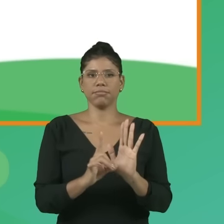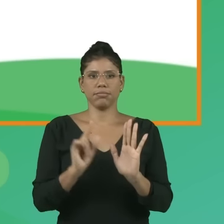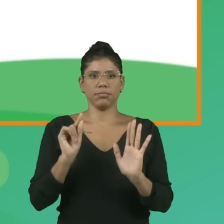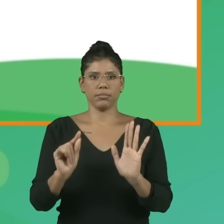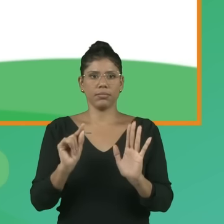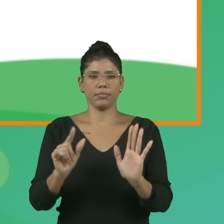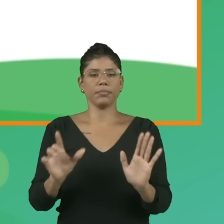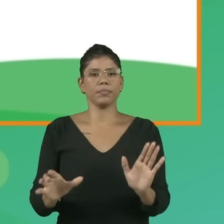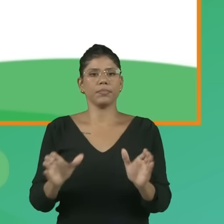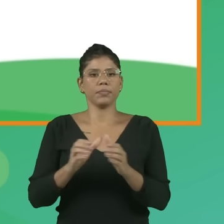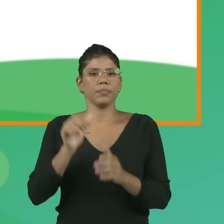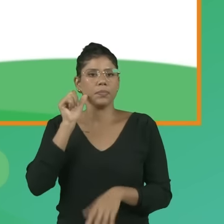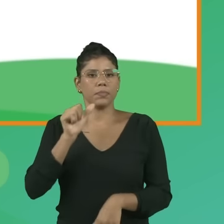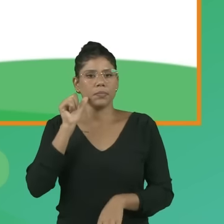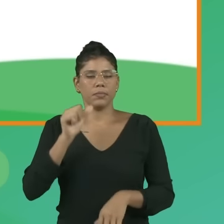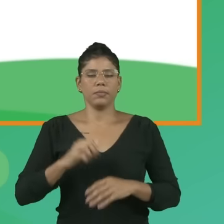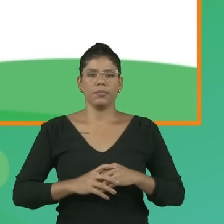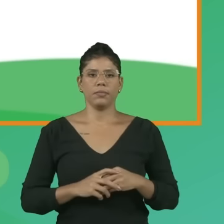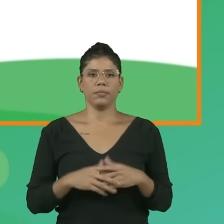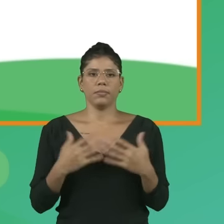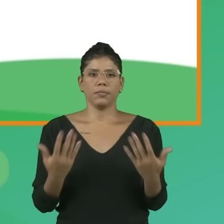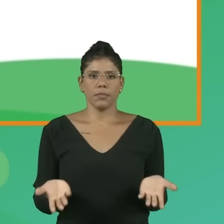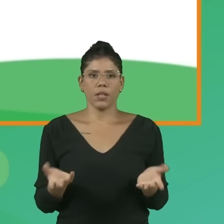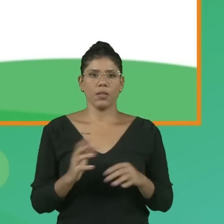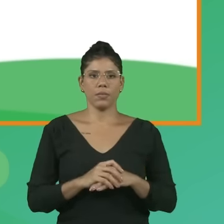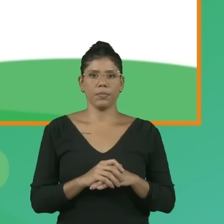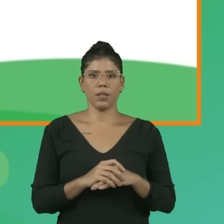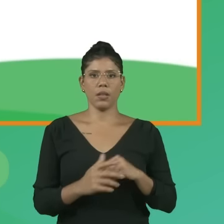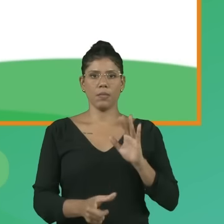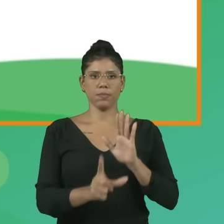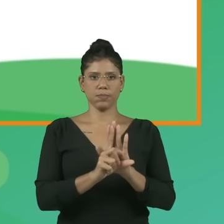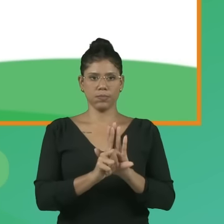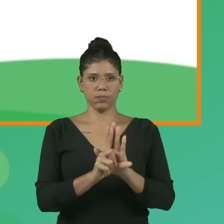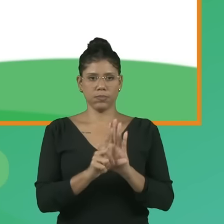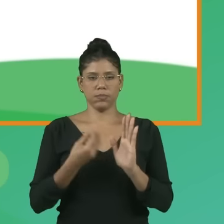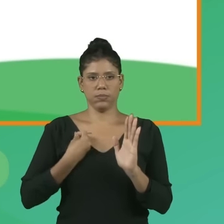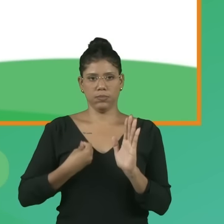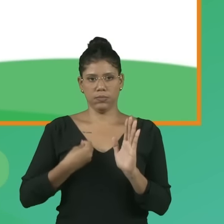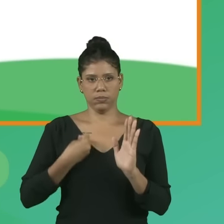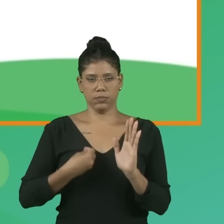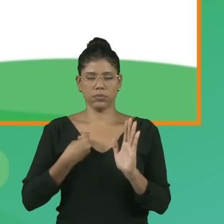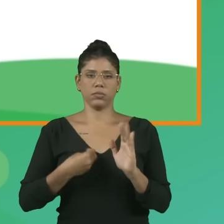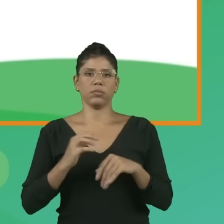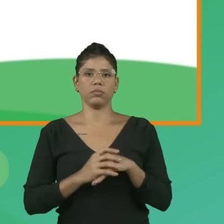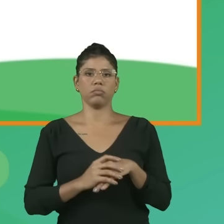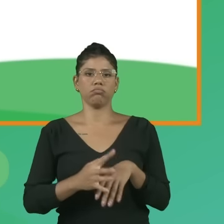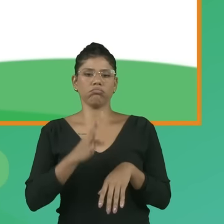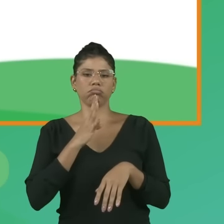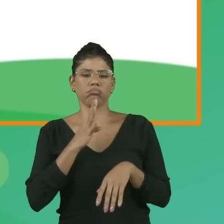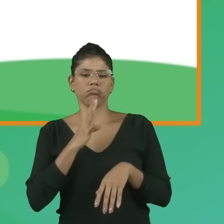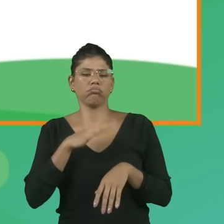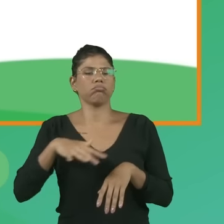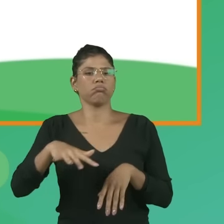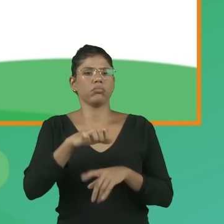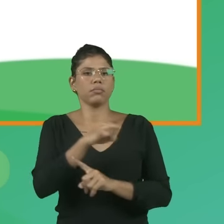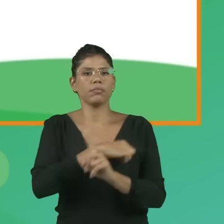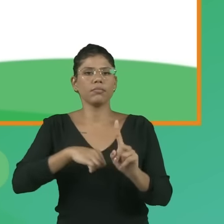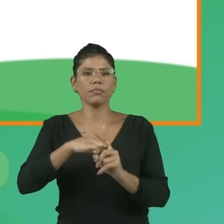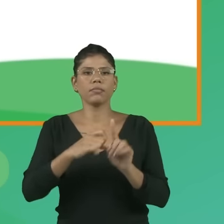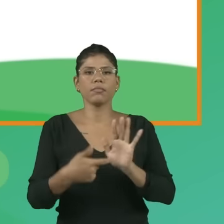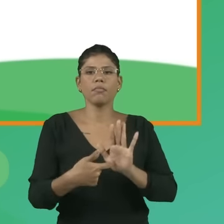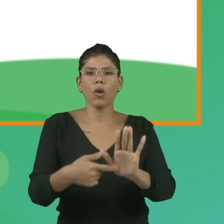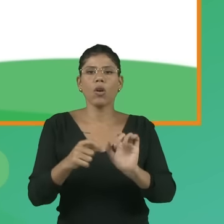mulheres que sofrem essas violências. Então, a vigência dessa norma legal de amplo conhecimento da sociedade revela a